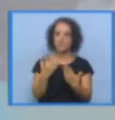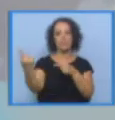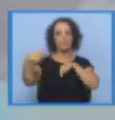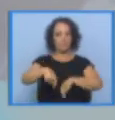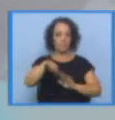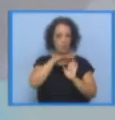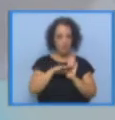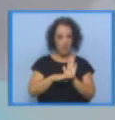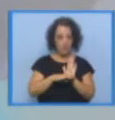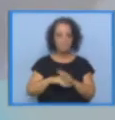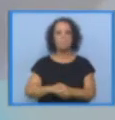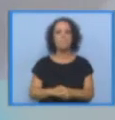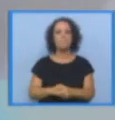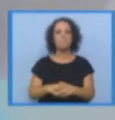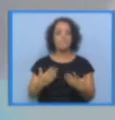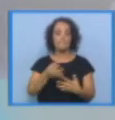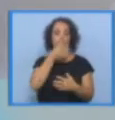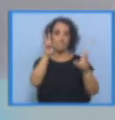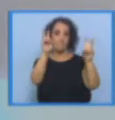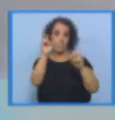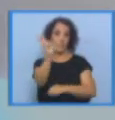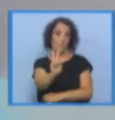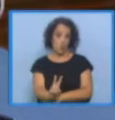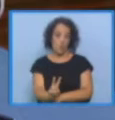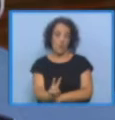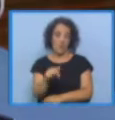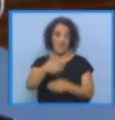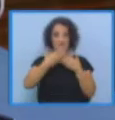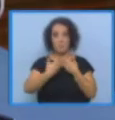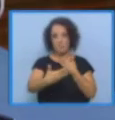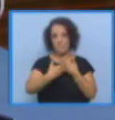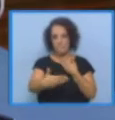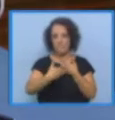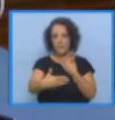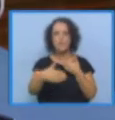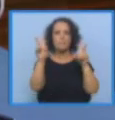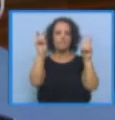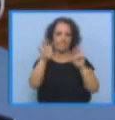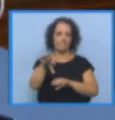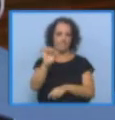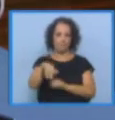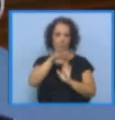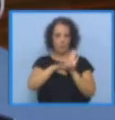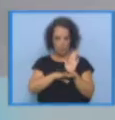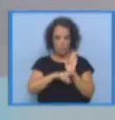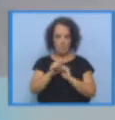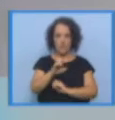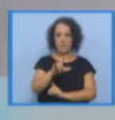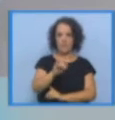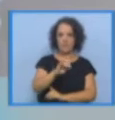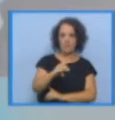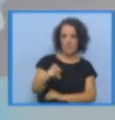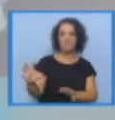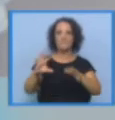neste programa. Falamos da Venezuela neste nosso comentário semanal aqui na Eclésia, contando com esta parceria com